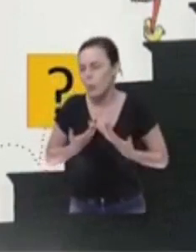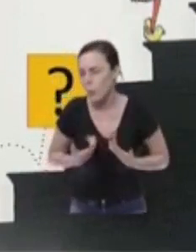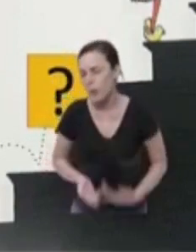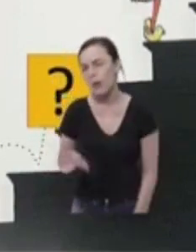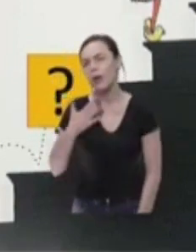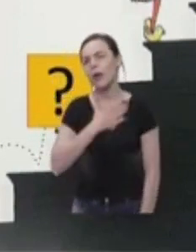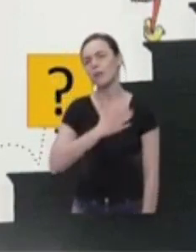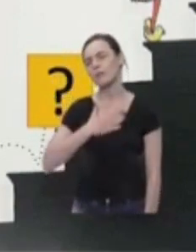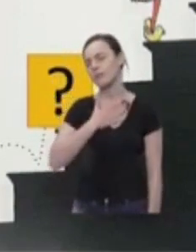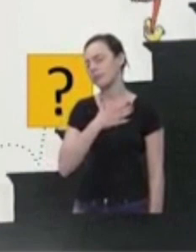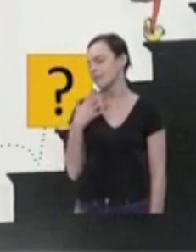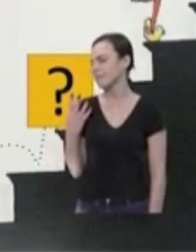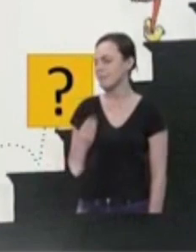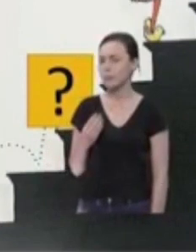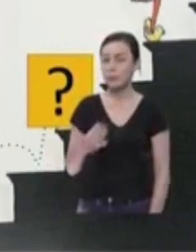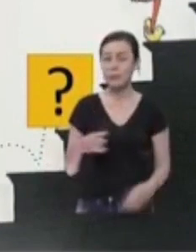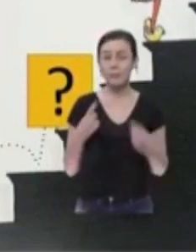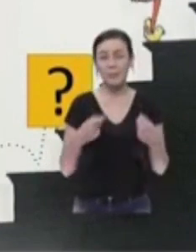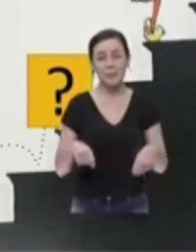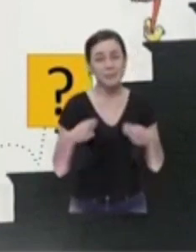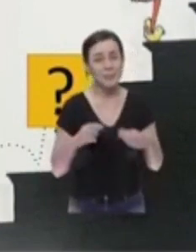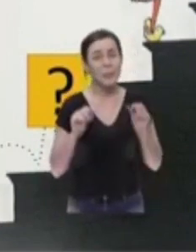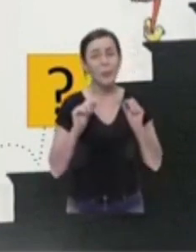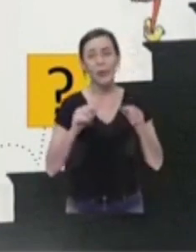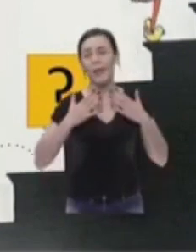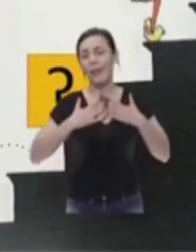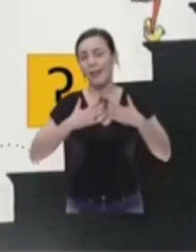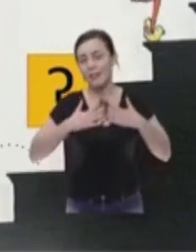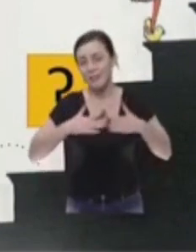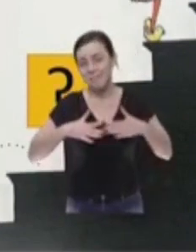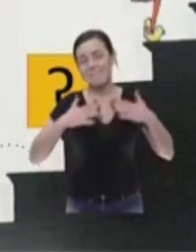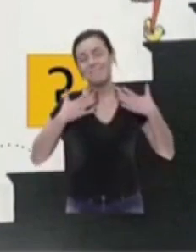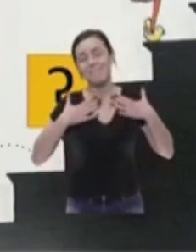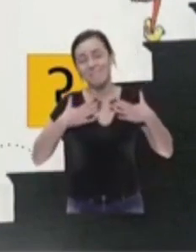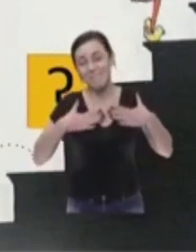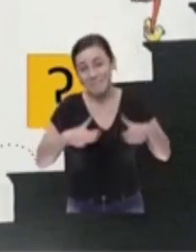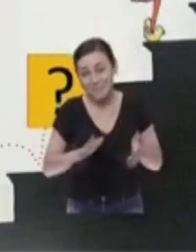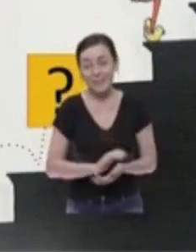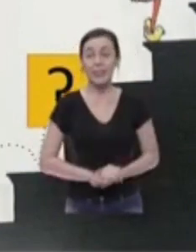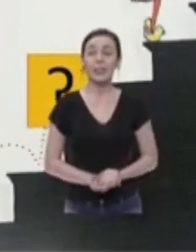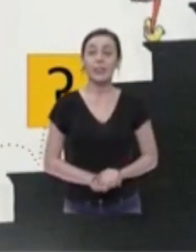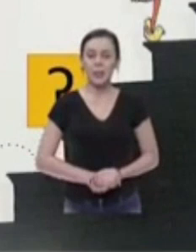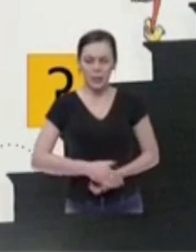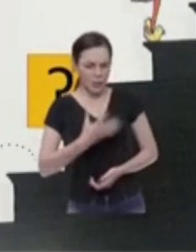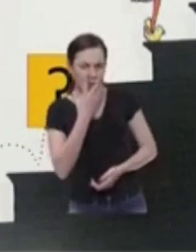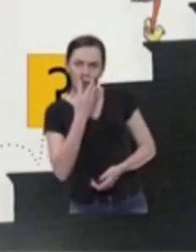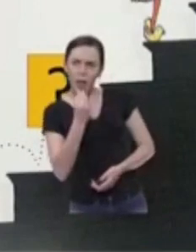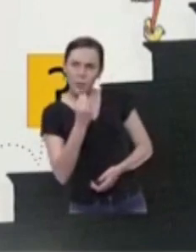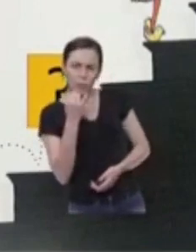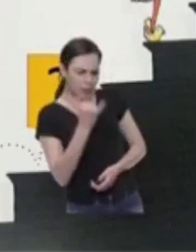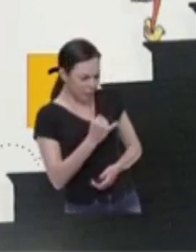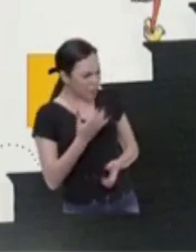tinha sido muito agradável, mas ele precisava descansar sua pobre casca.